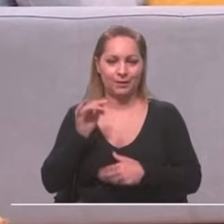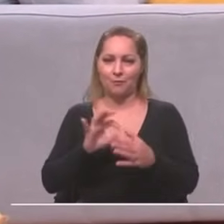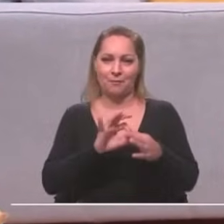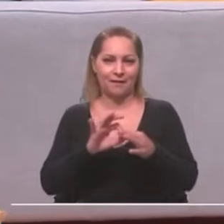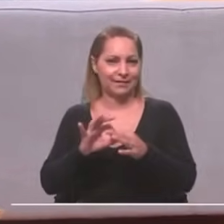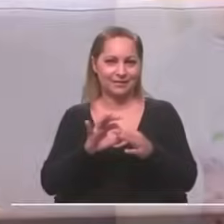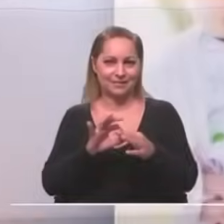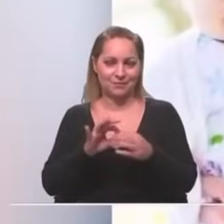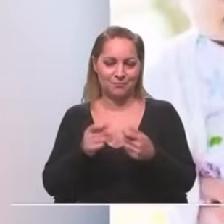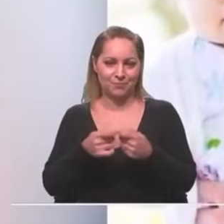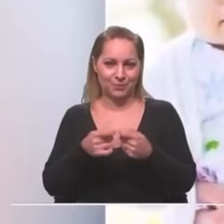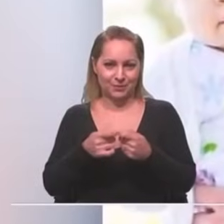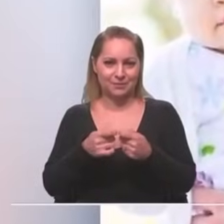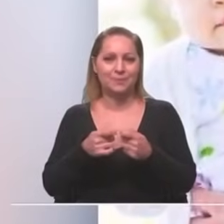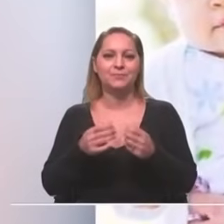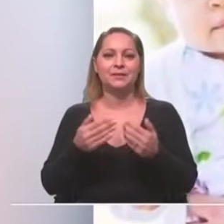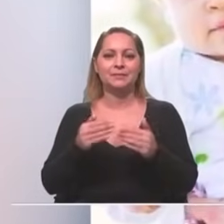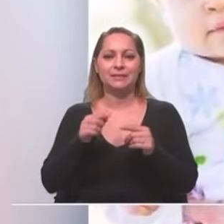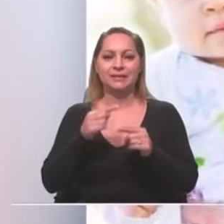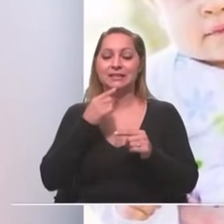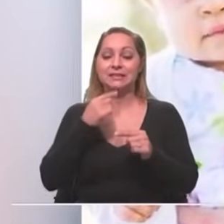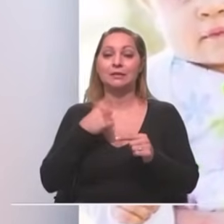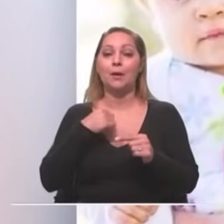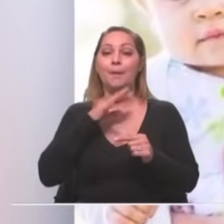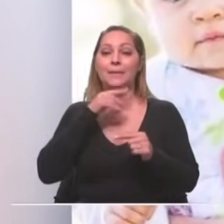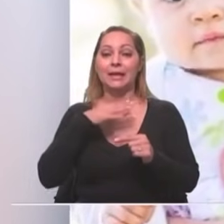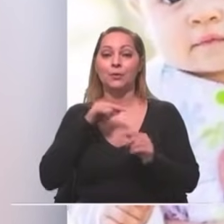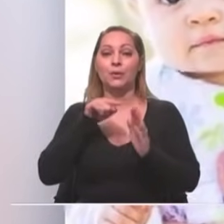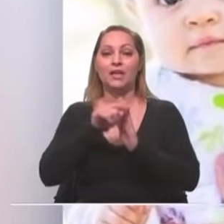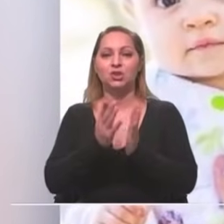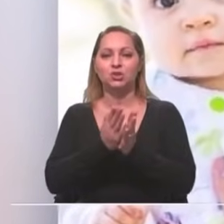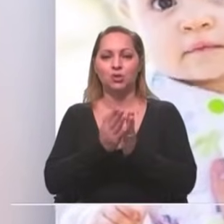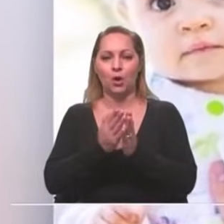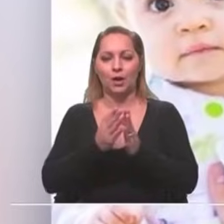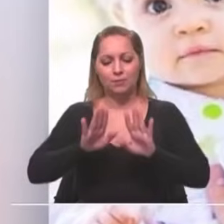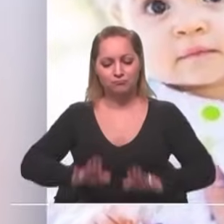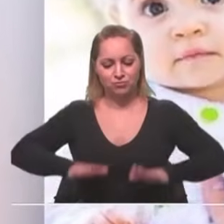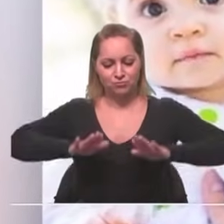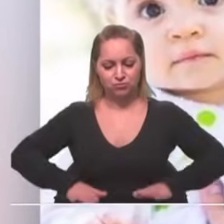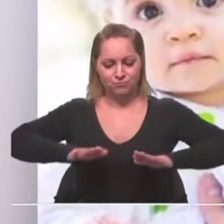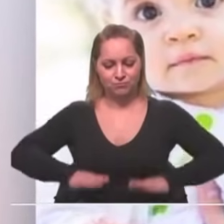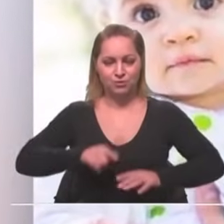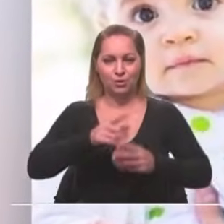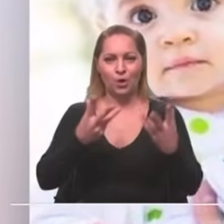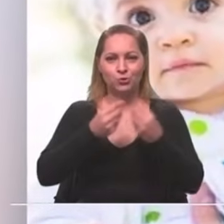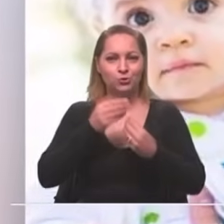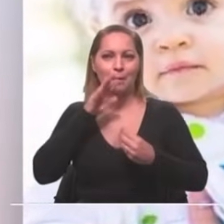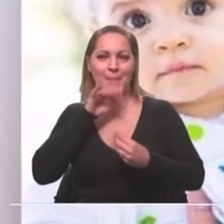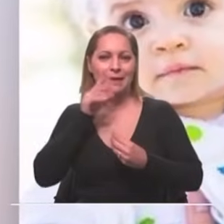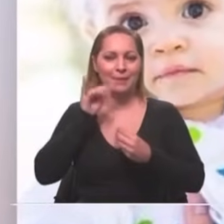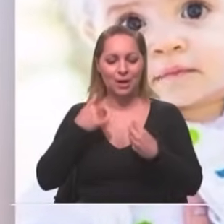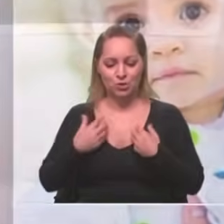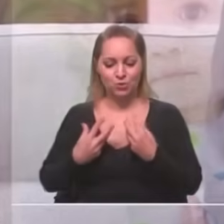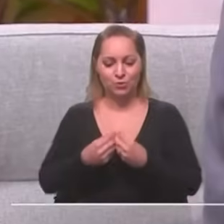muito, muito próxima e às vezes diz: mãe, também quero ir para a academia, vou treinar flexões contigo e com o pai, que eu quero ser. E não, assim. Mas pronto, é o que